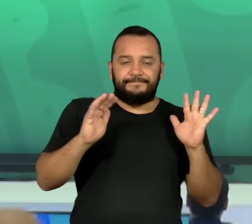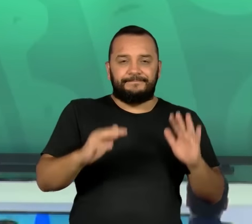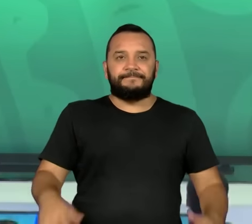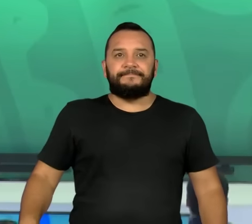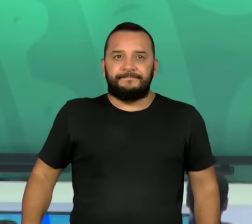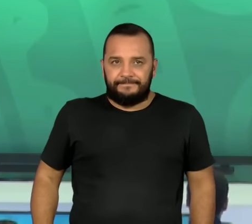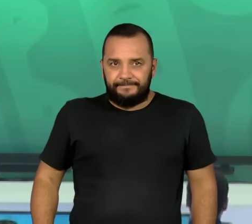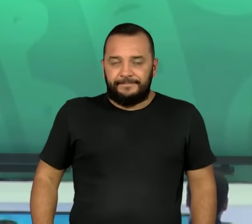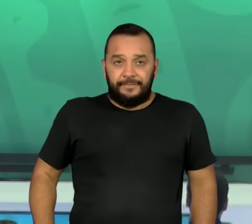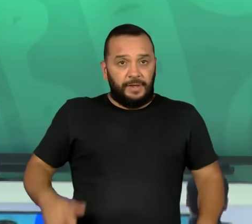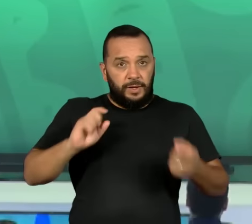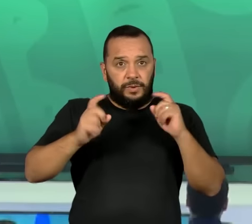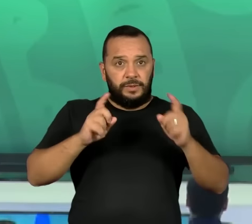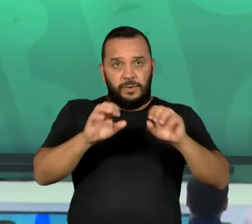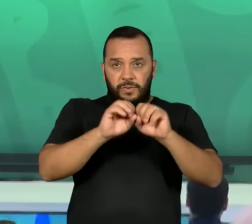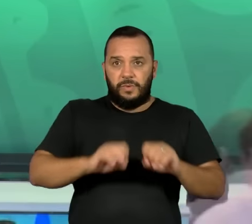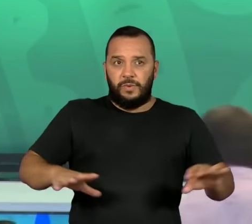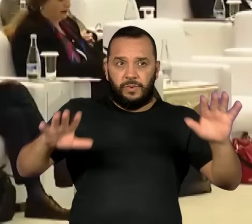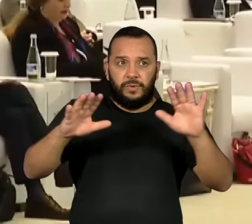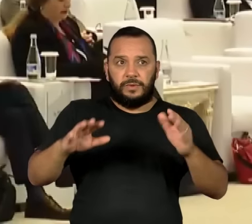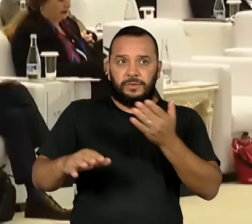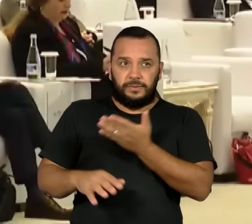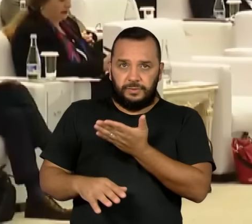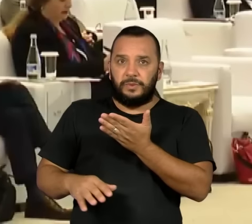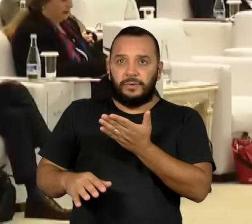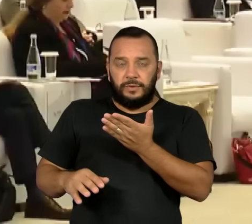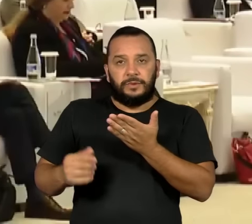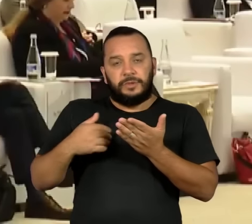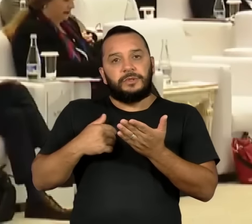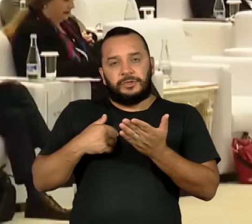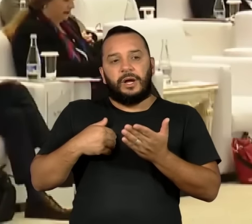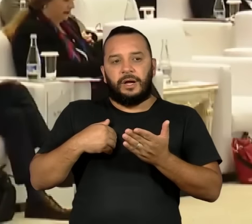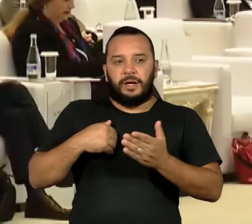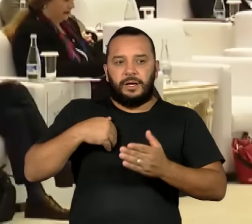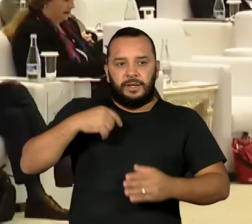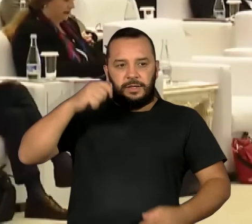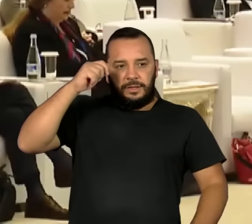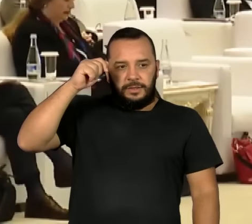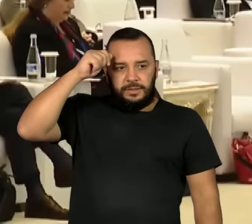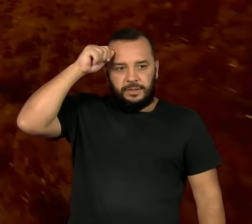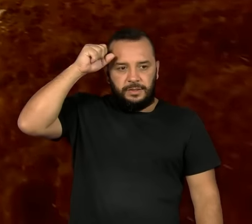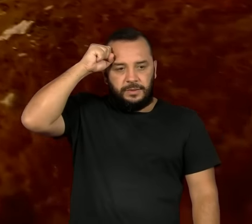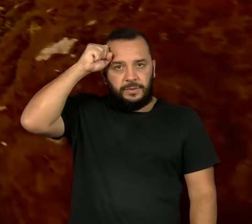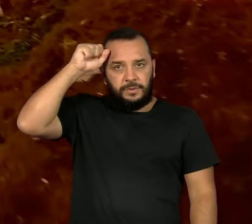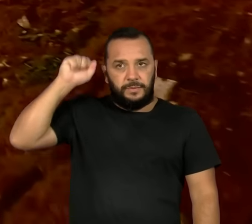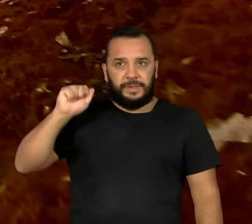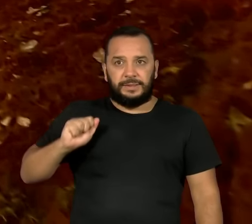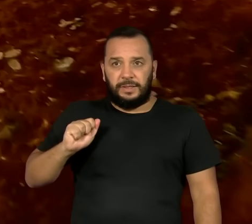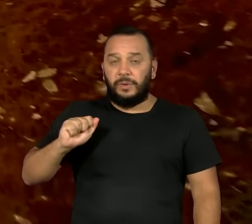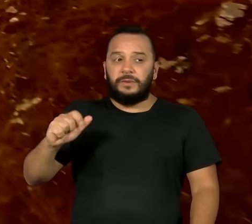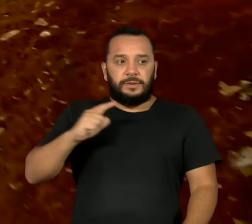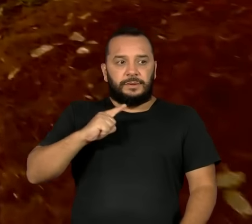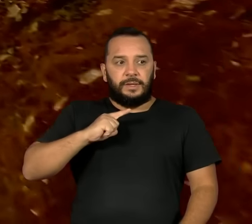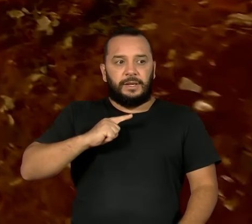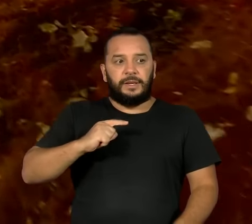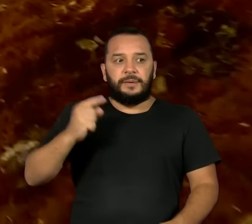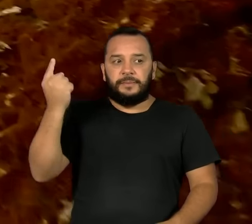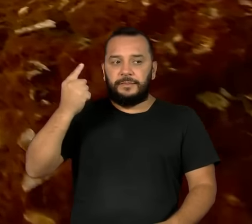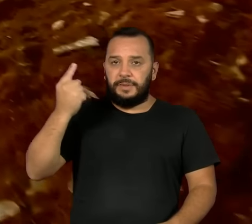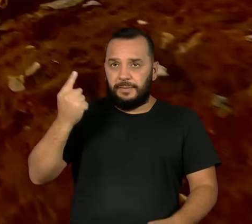Em reunião da ONU em Samarkanda, Uzbequistão, foi lançado o primeiro relatório sobre o